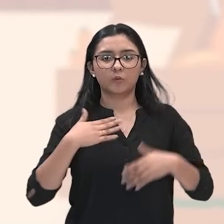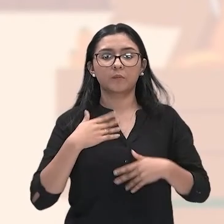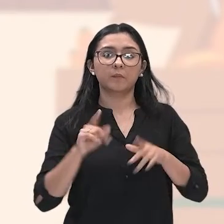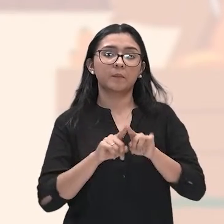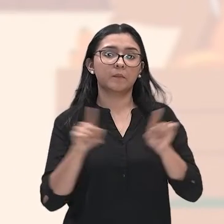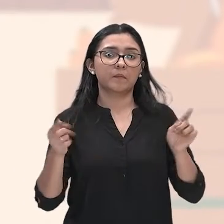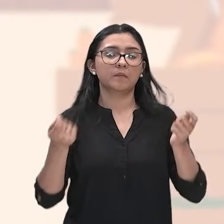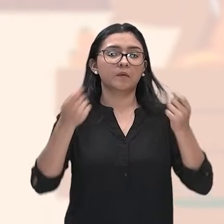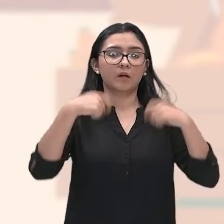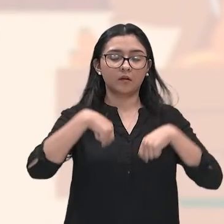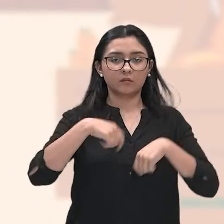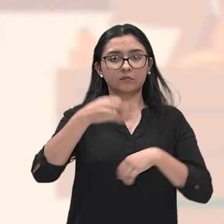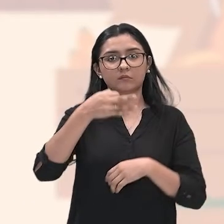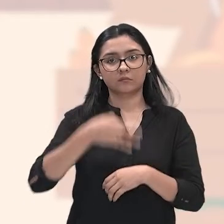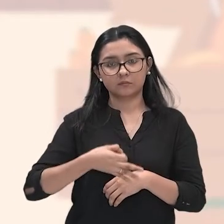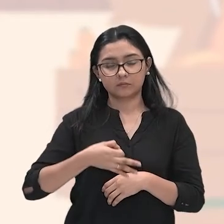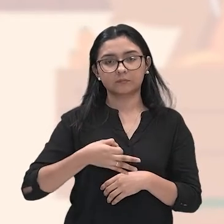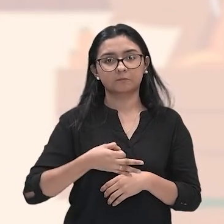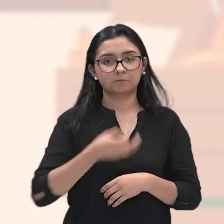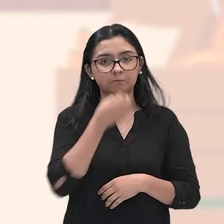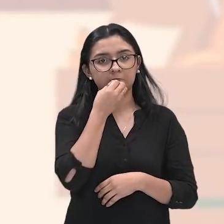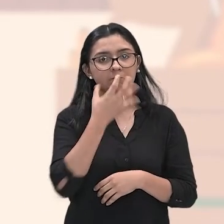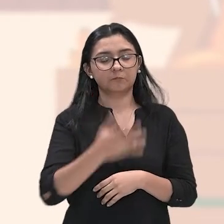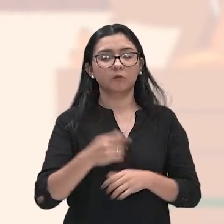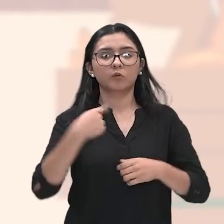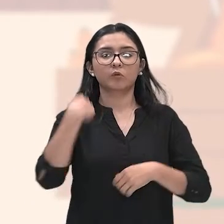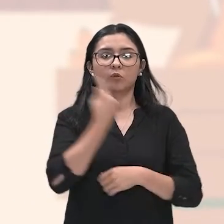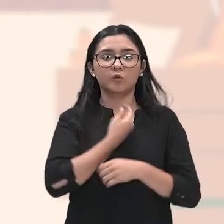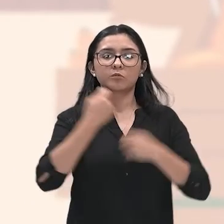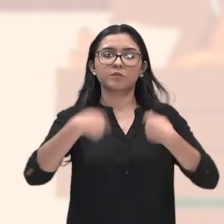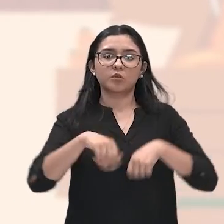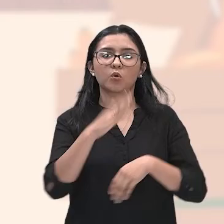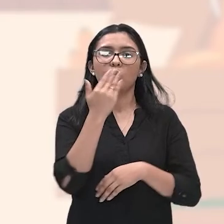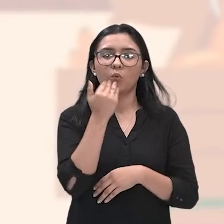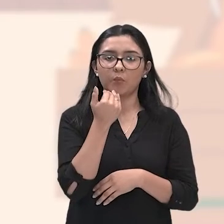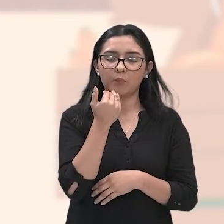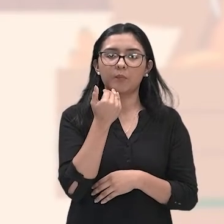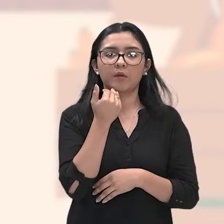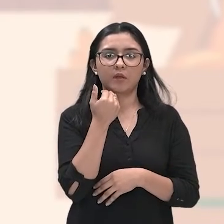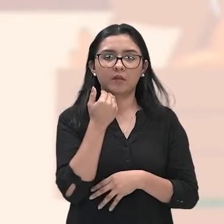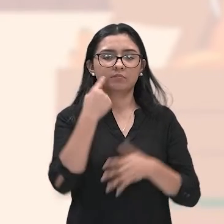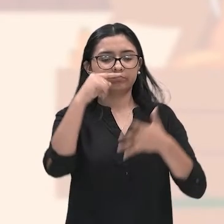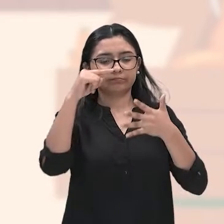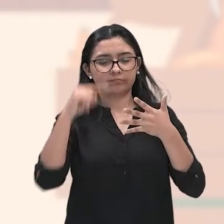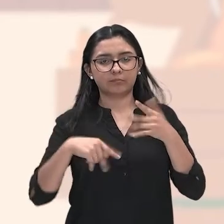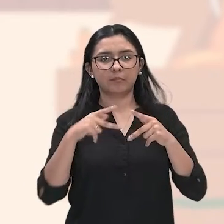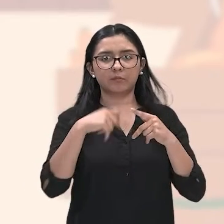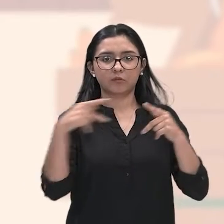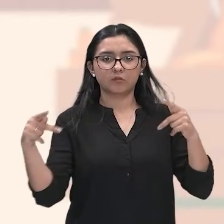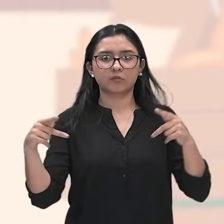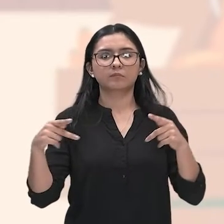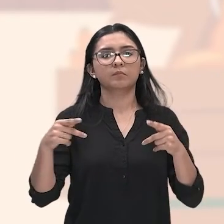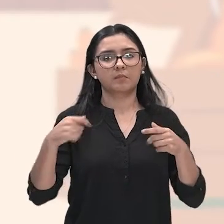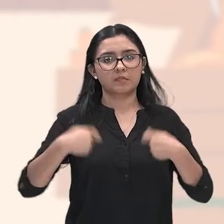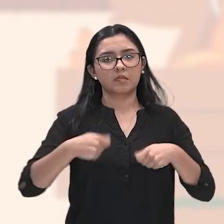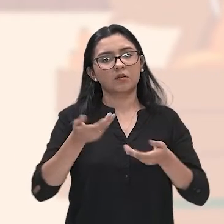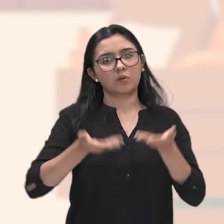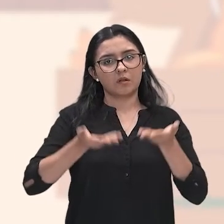ocorra de forma eficaz, a gente precisa consumir essas proteínas de forma